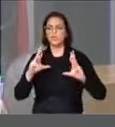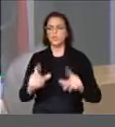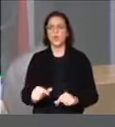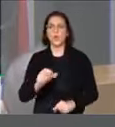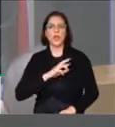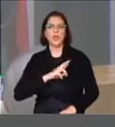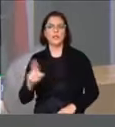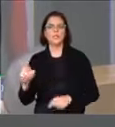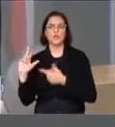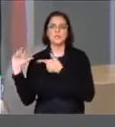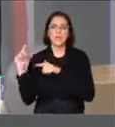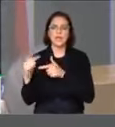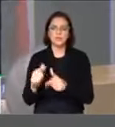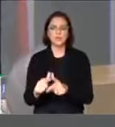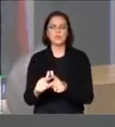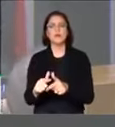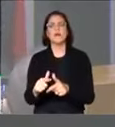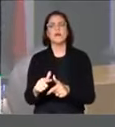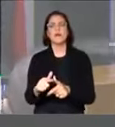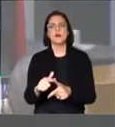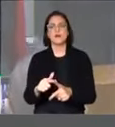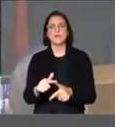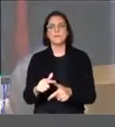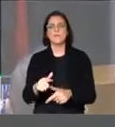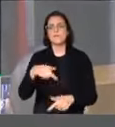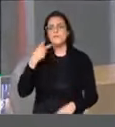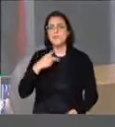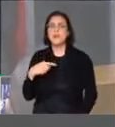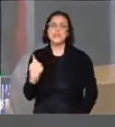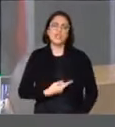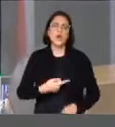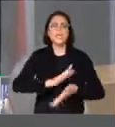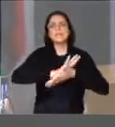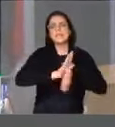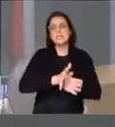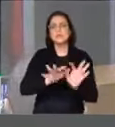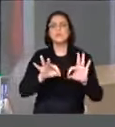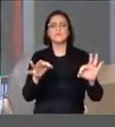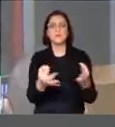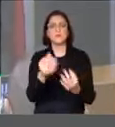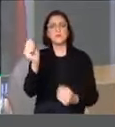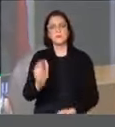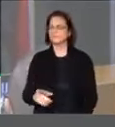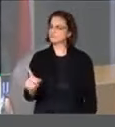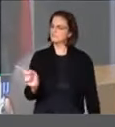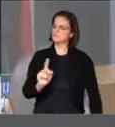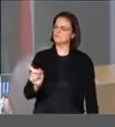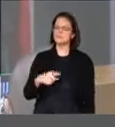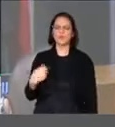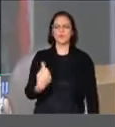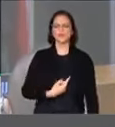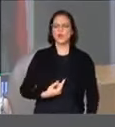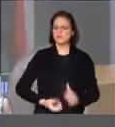mais conservadoras, dizendo que nós íamos destruir a família brasileira. Não, nós construímos famílias